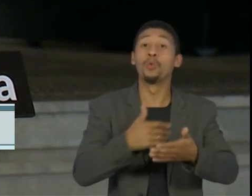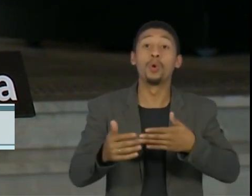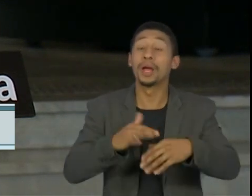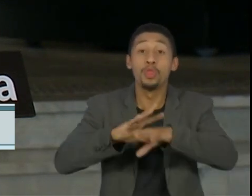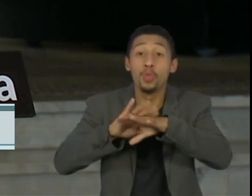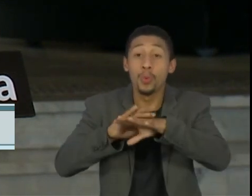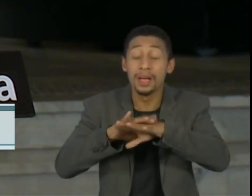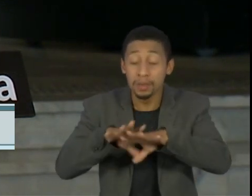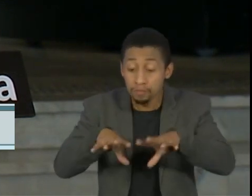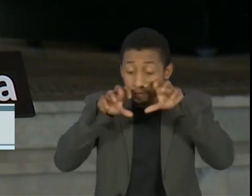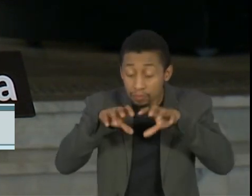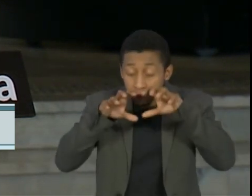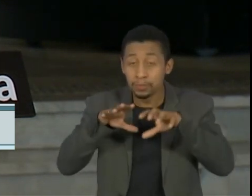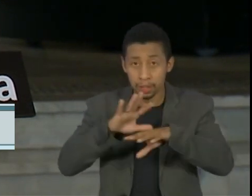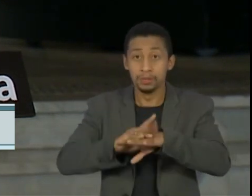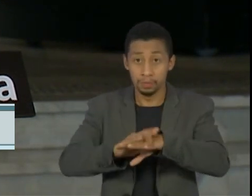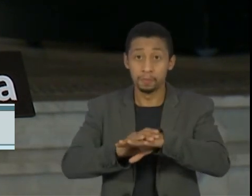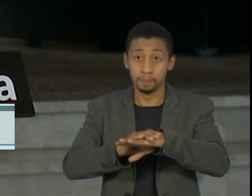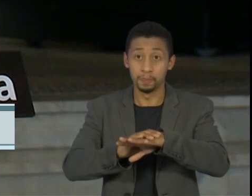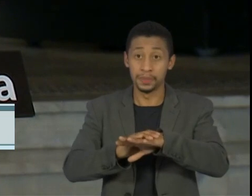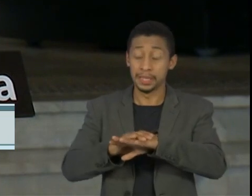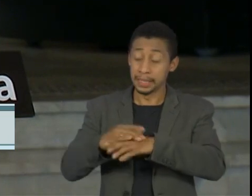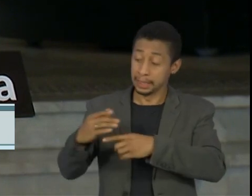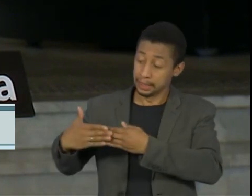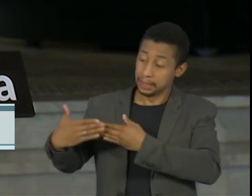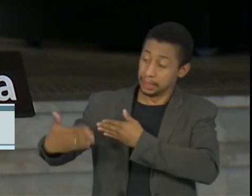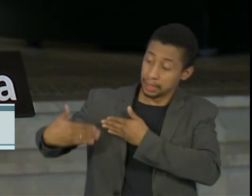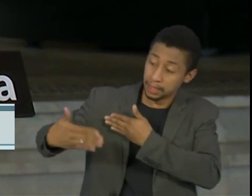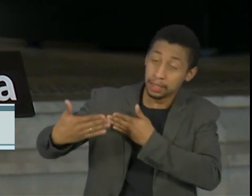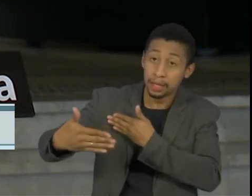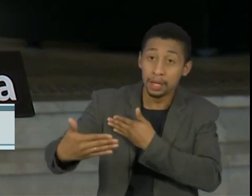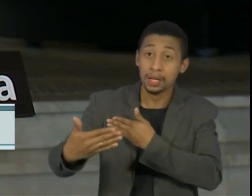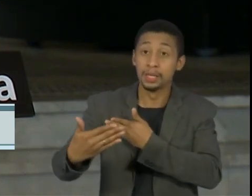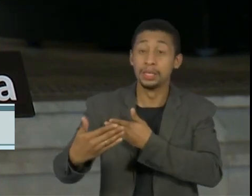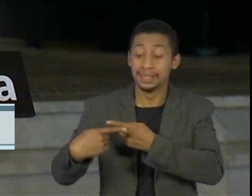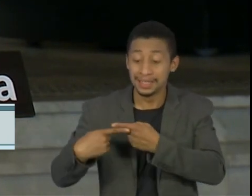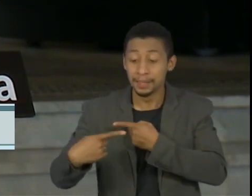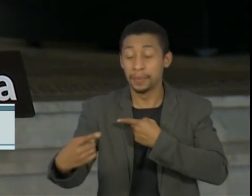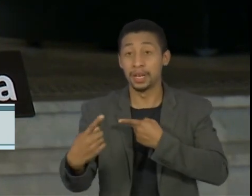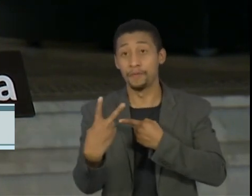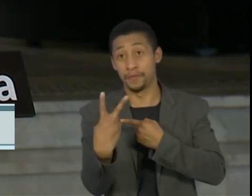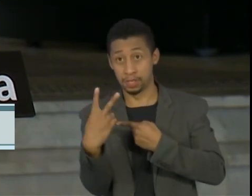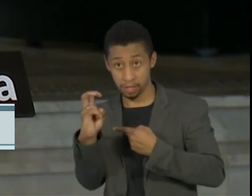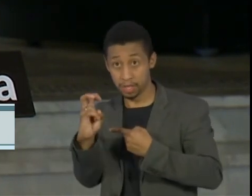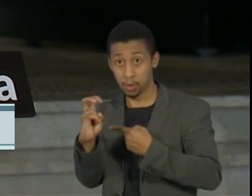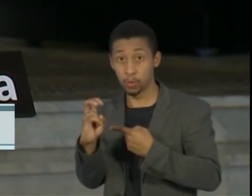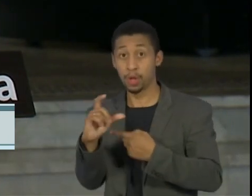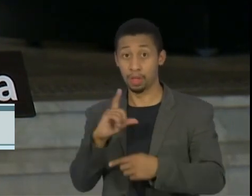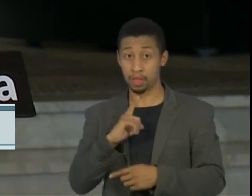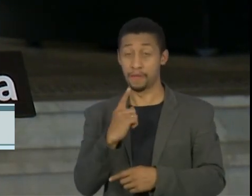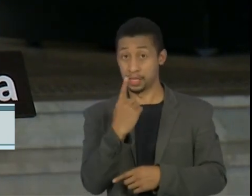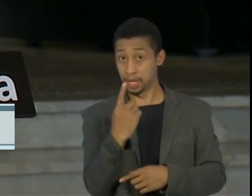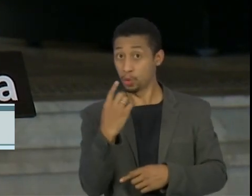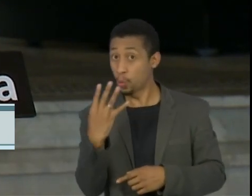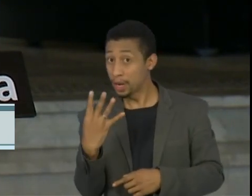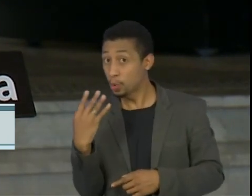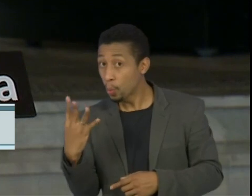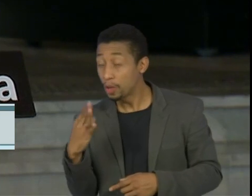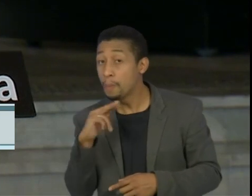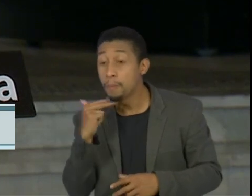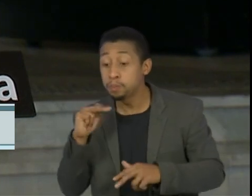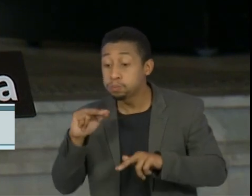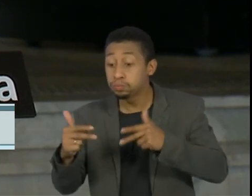semana 26, em relação à semana 25, nós tivemos um decréscimo de 144 óbitos nessa semana epidemiológica,